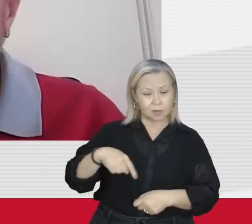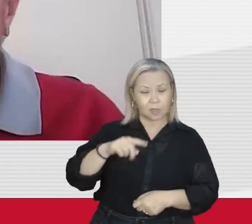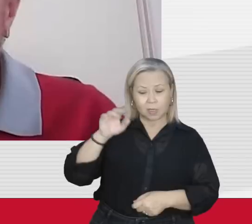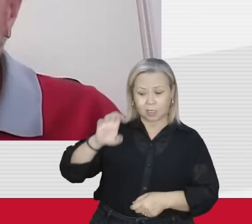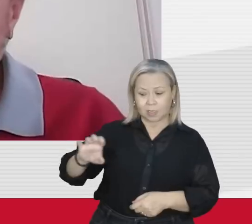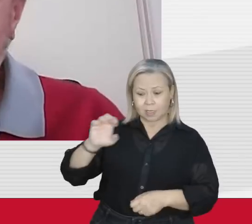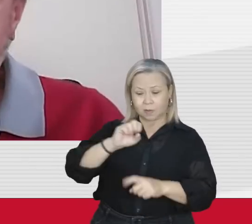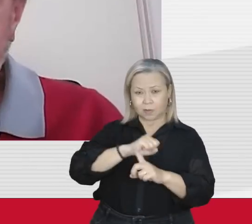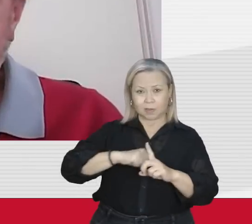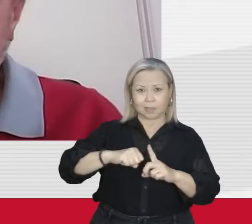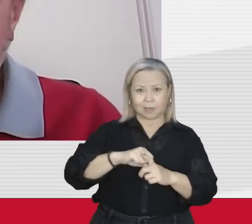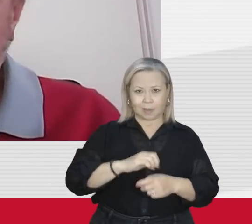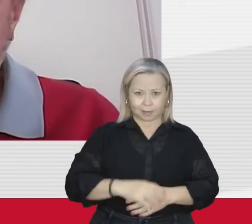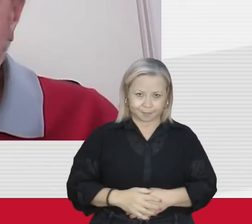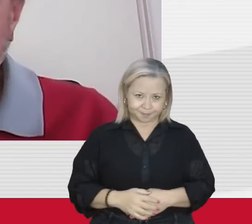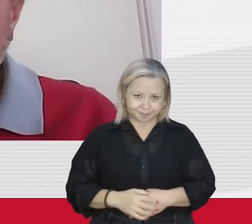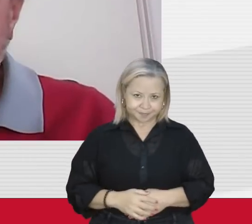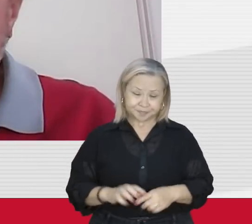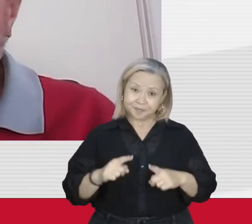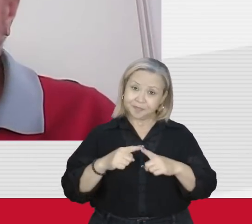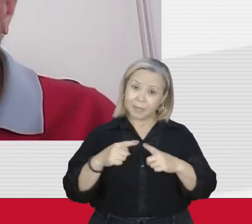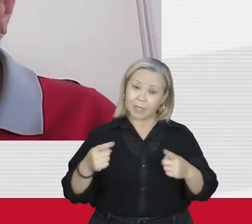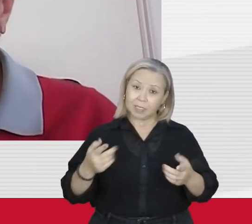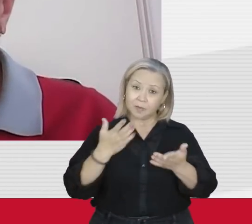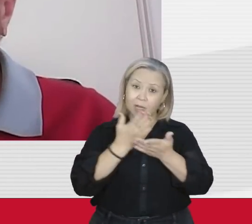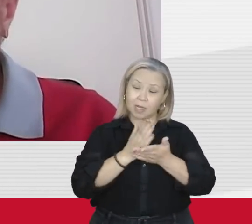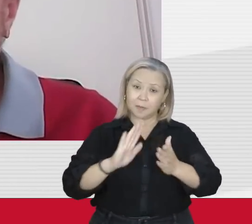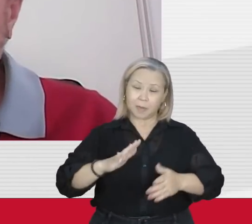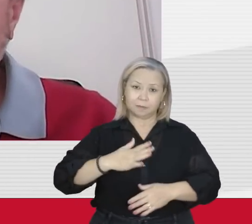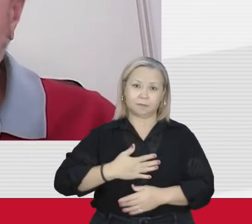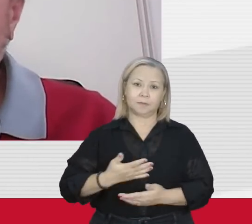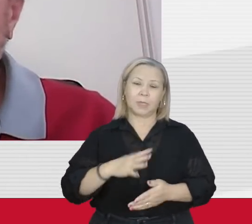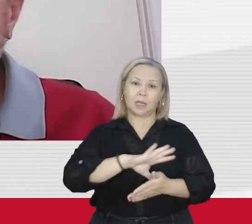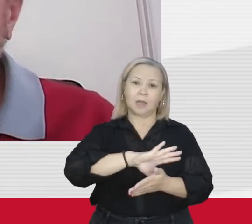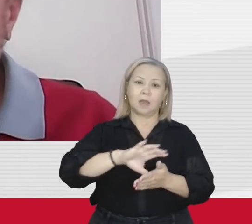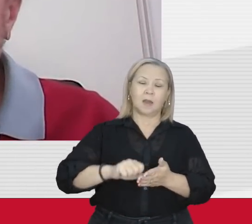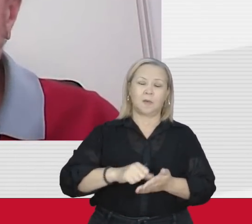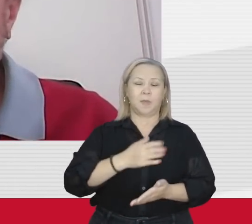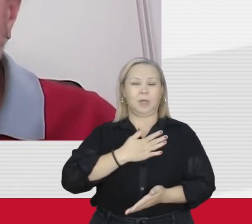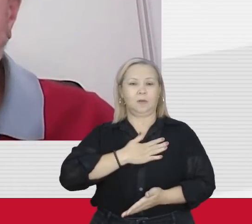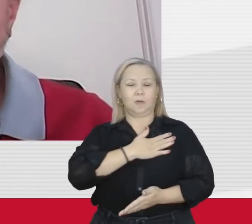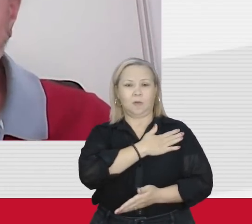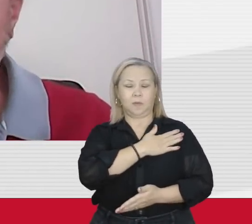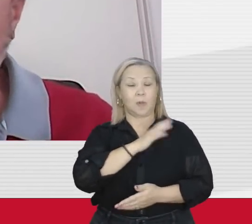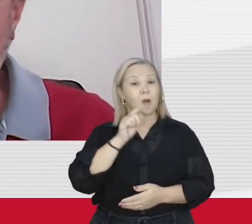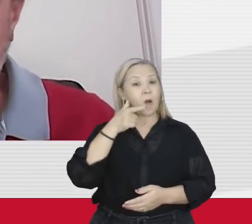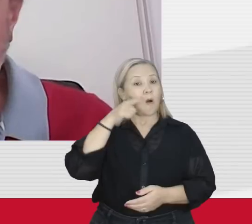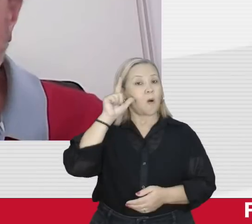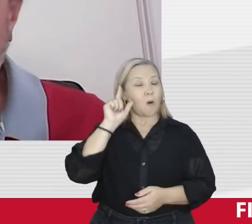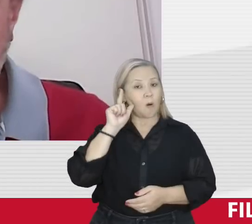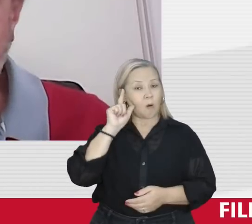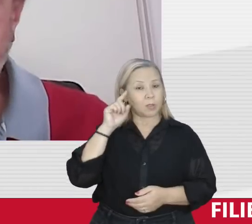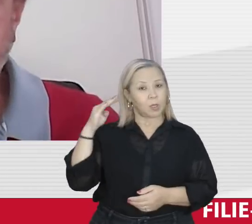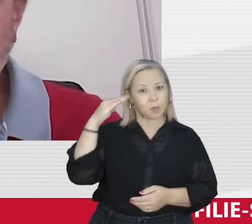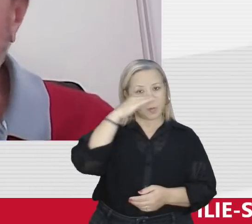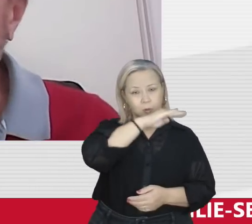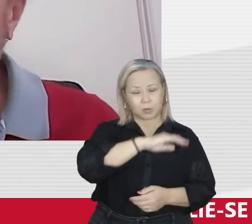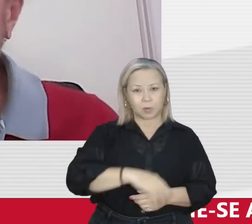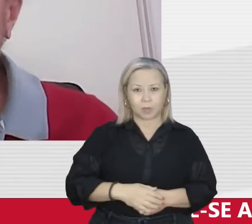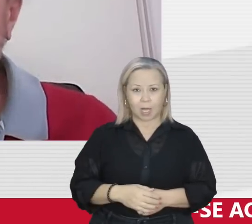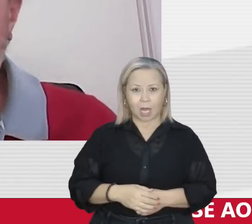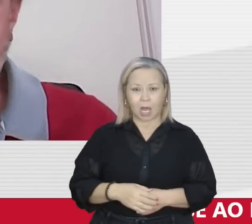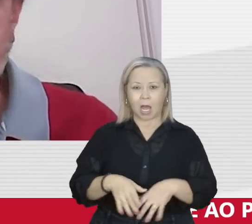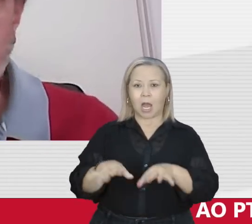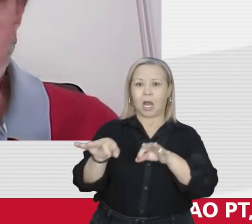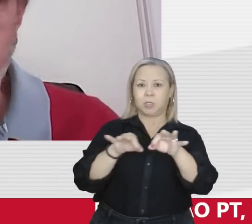foi abortado justamente pelo golpe. Então, eu acho que ontem o Bolsonaro alimentou a sua tropa, ele